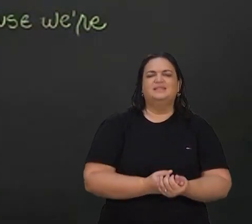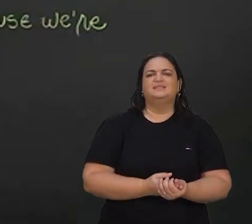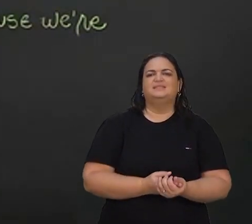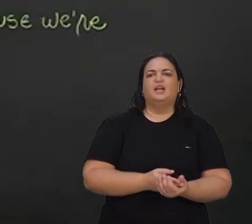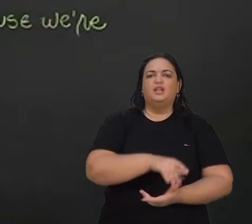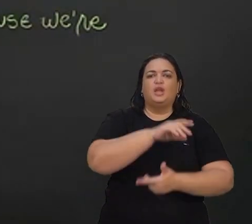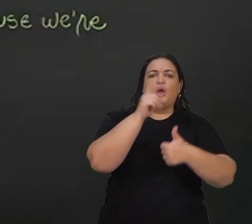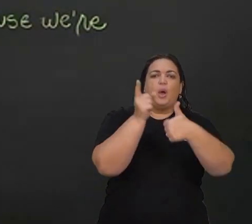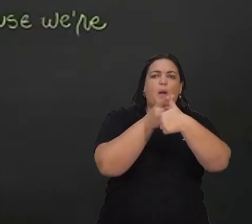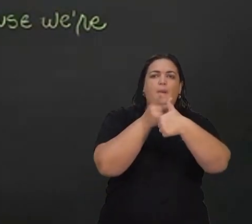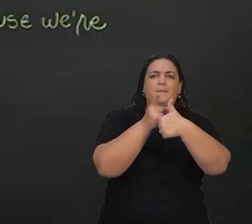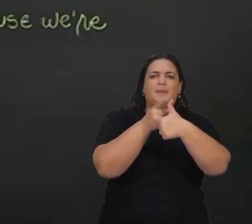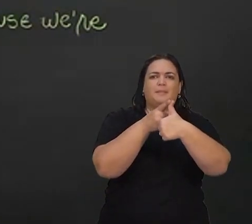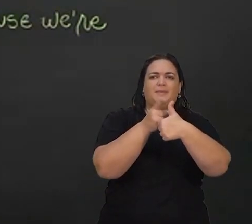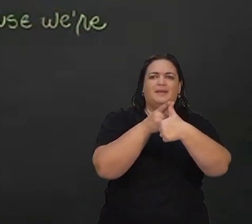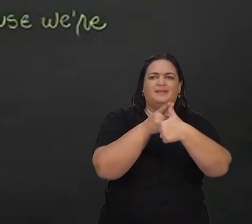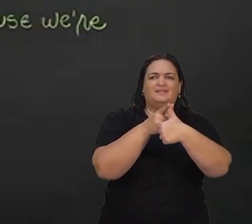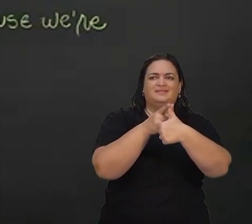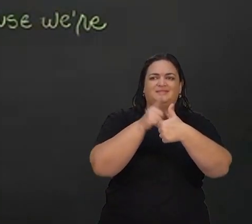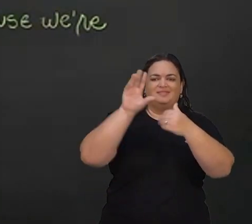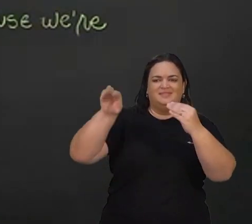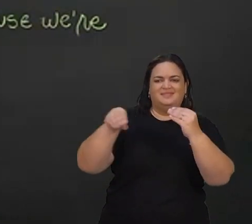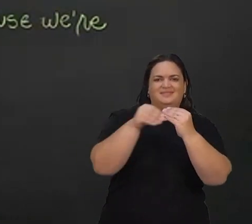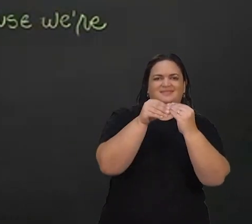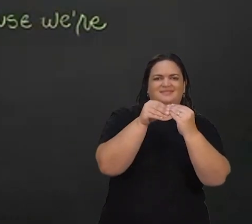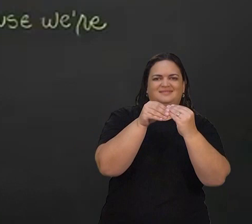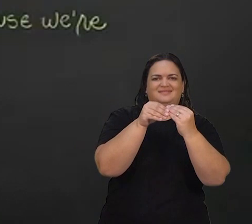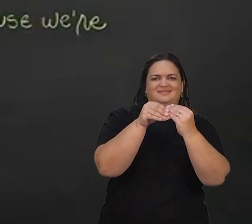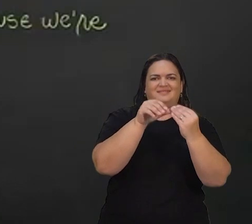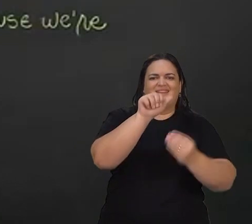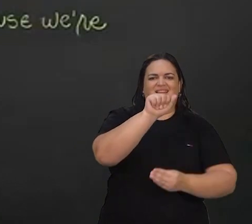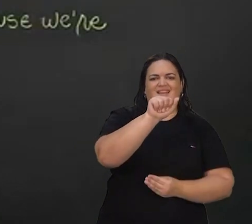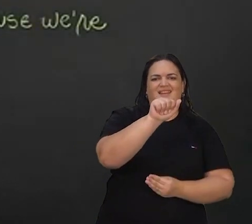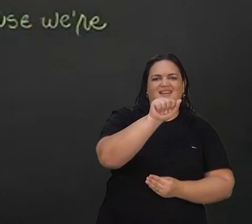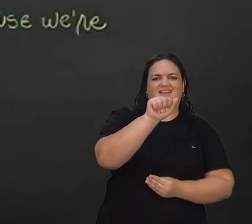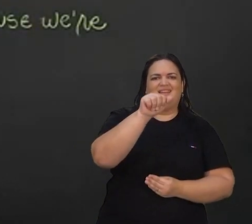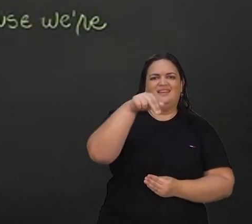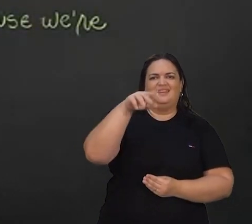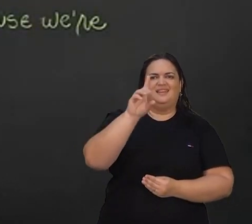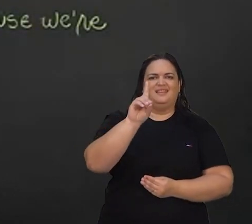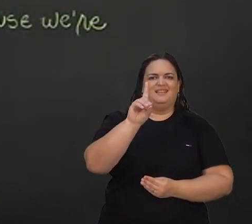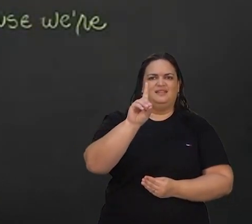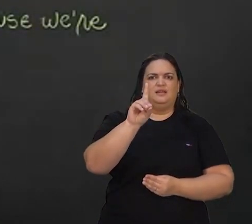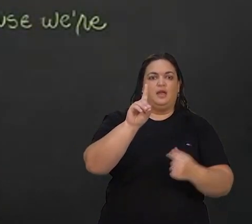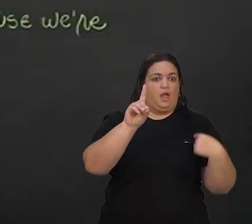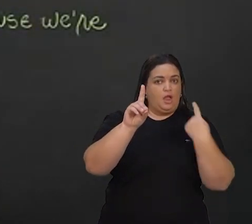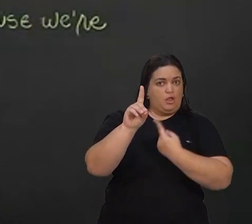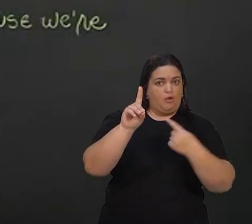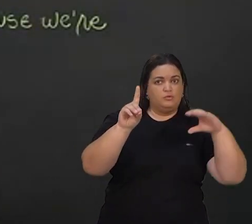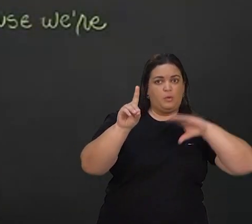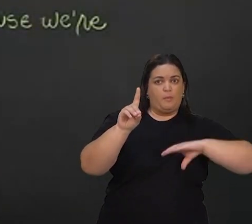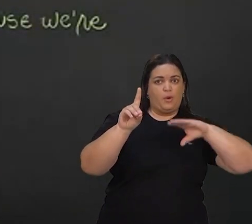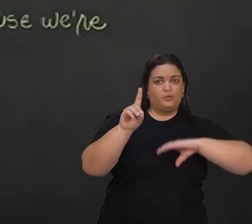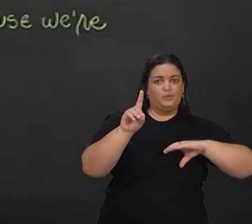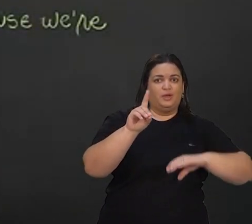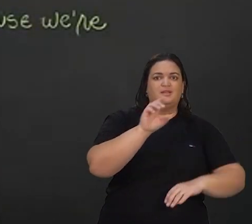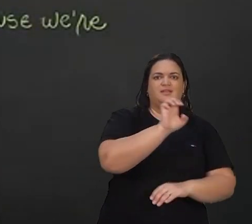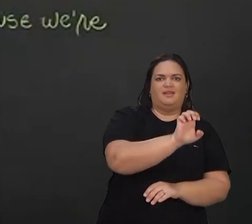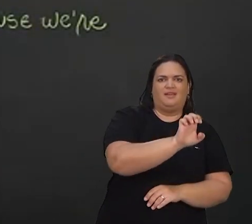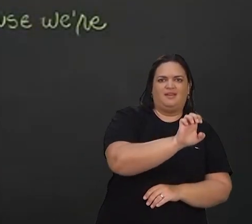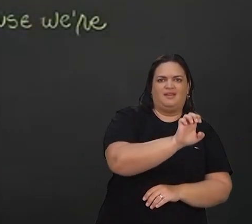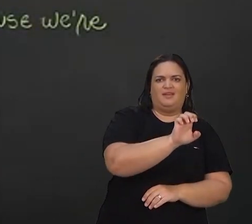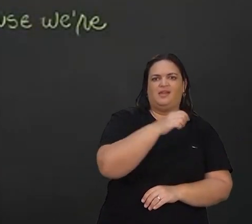é o addition, para expressar adição. A gente usa o e, não é verdade? Por exemplo, uma frase